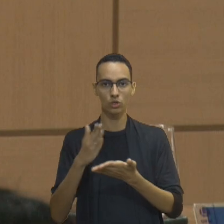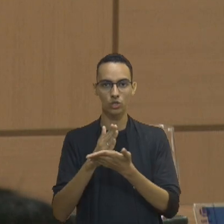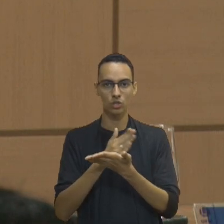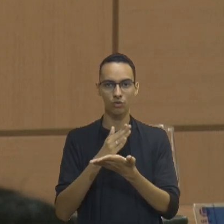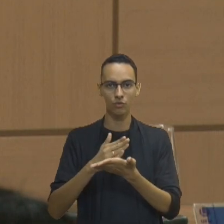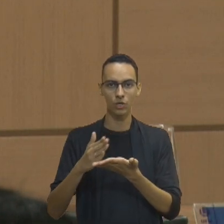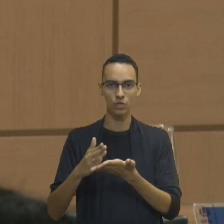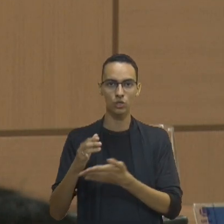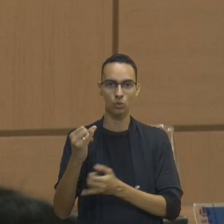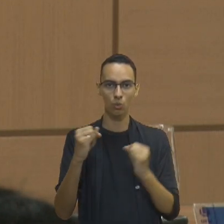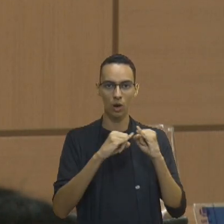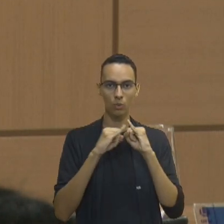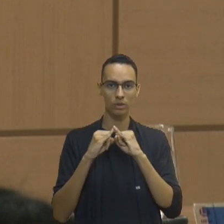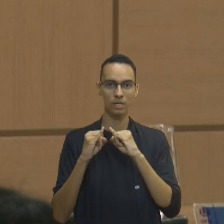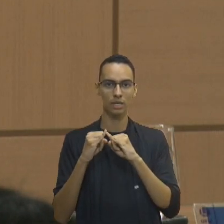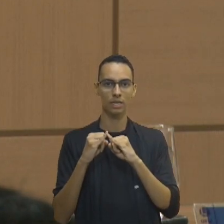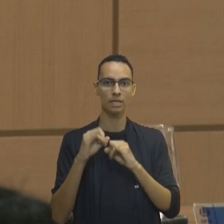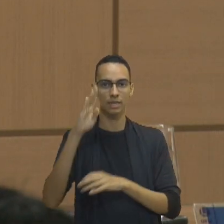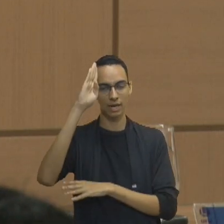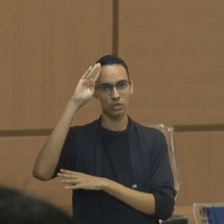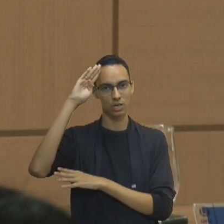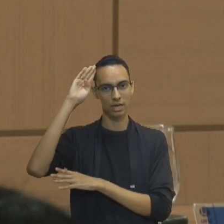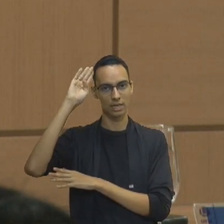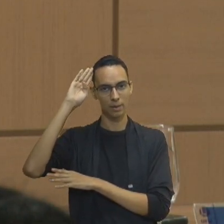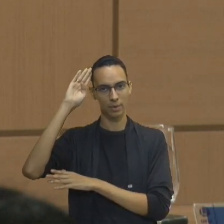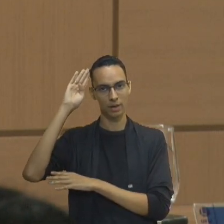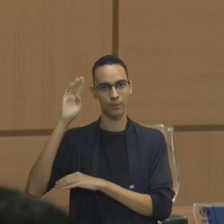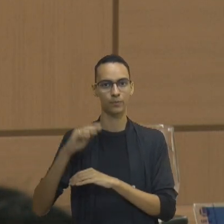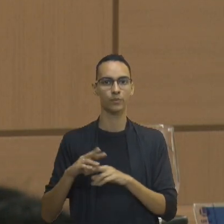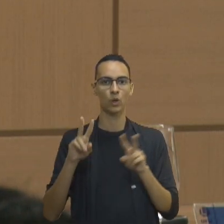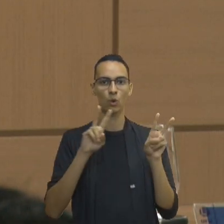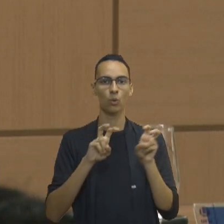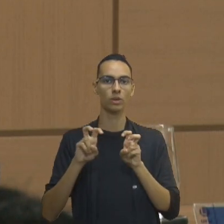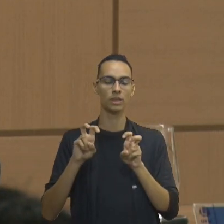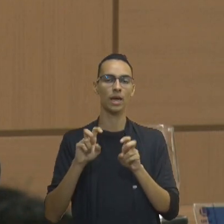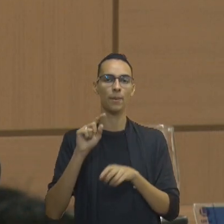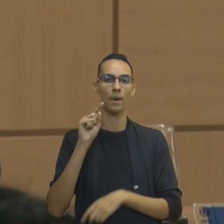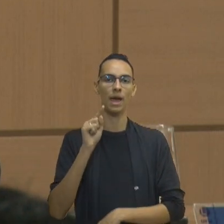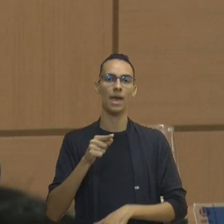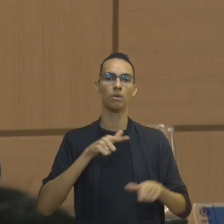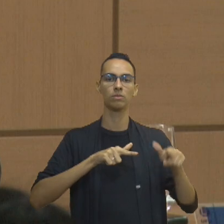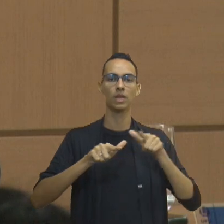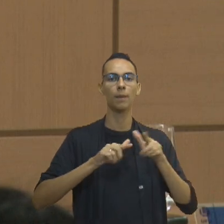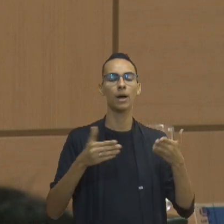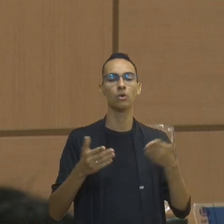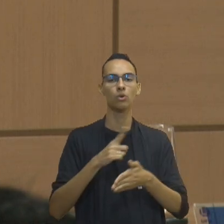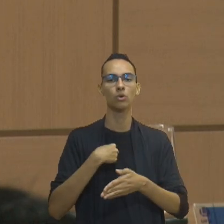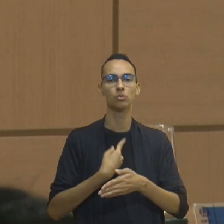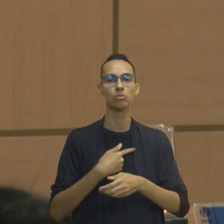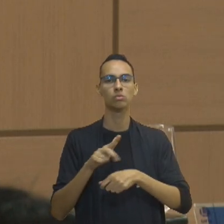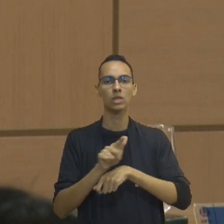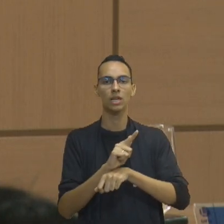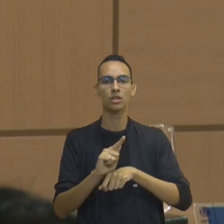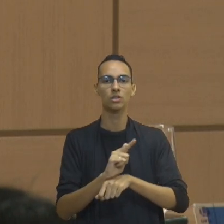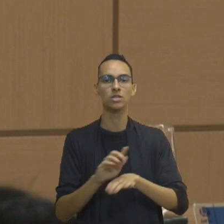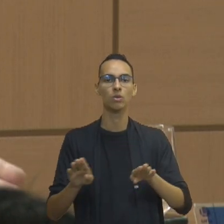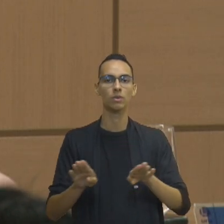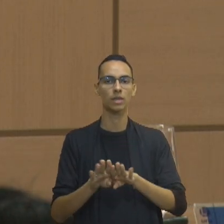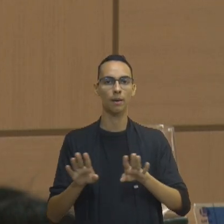acadêmicas. O tema do dimensionamento ele já é um compromisso nosso, uma prioridade da gestão, assumido